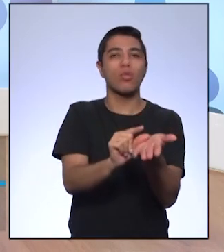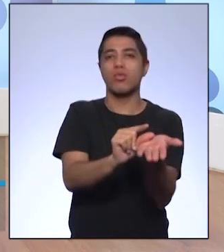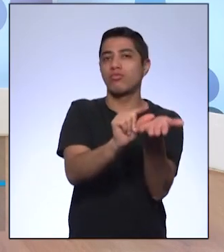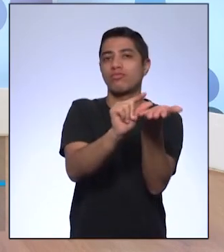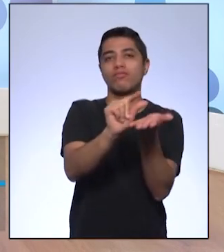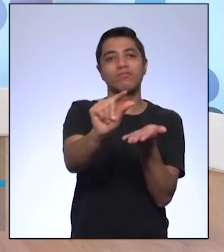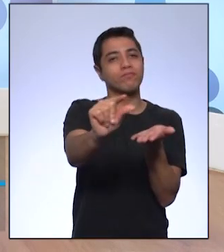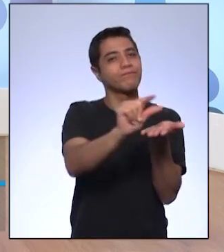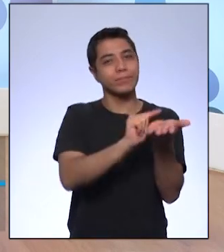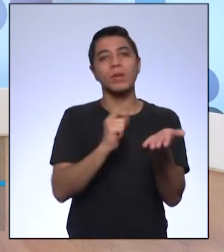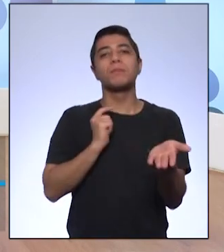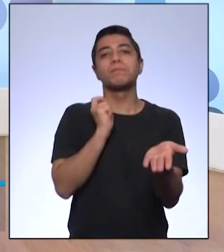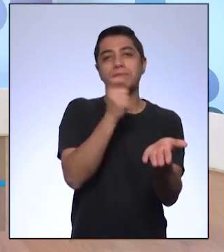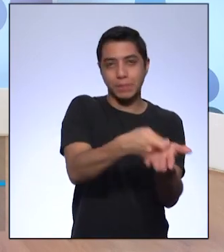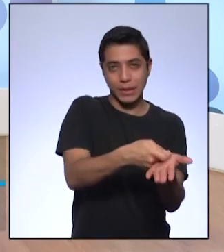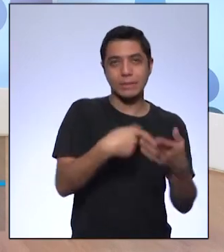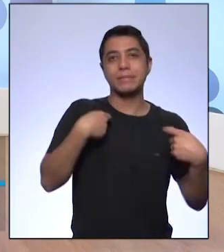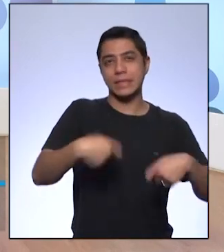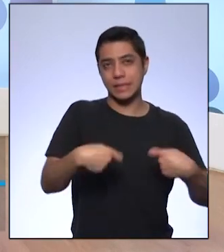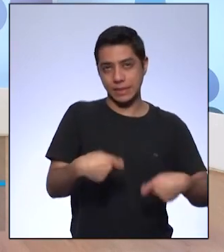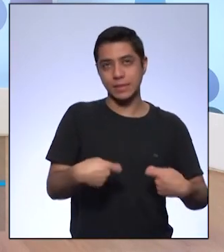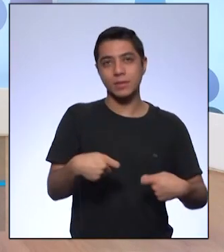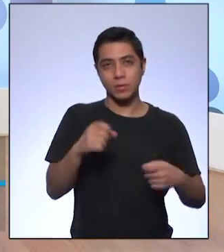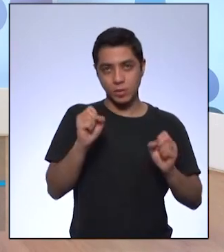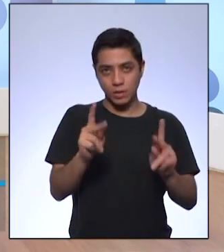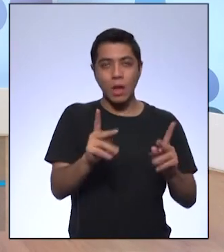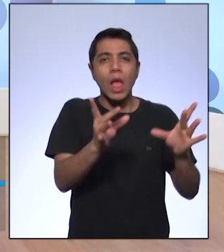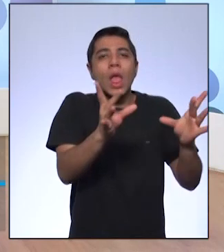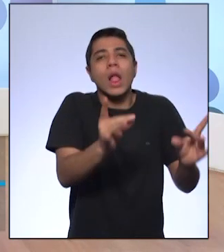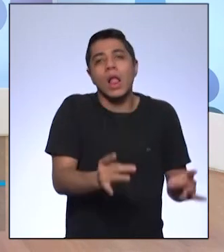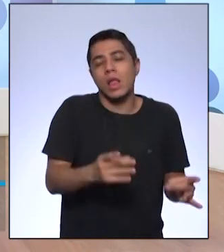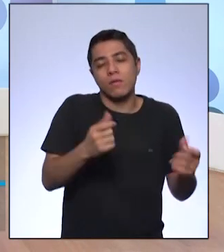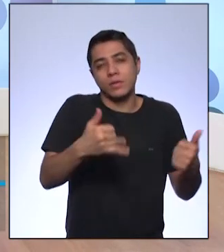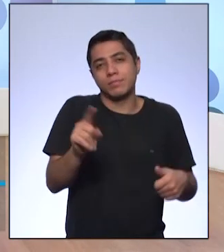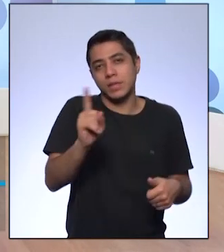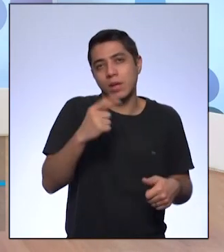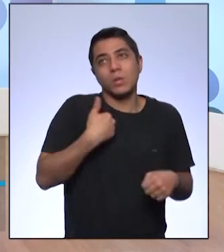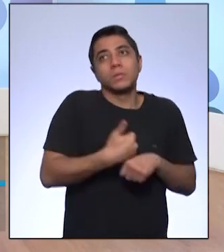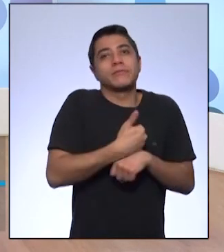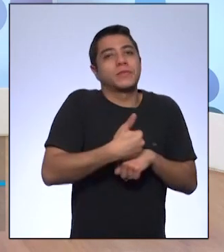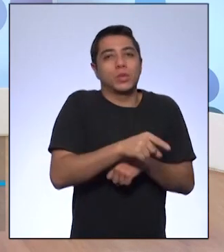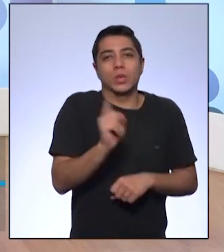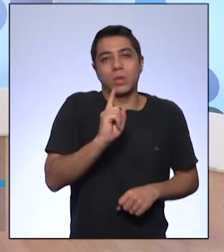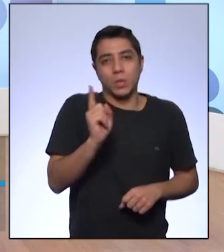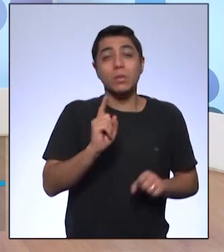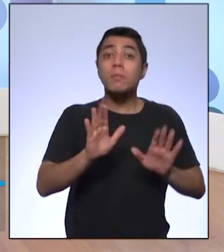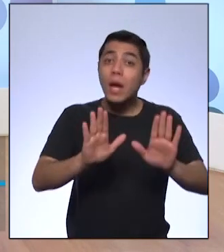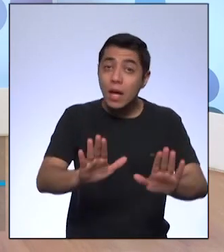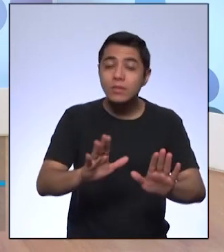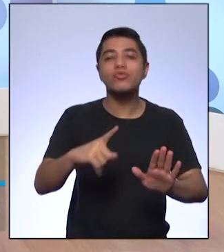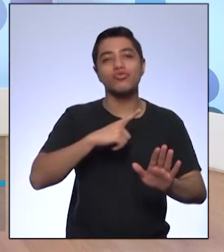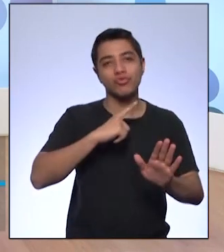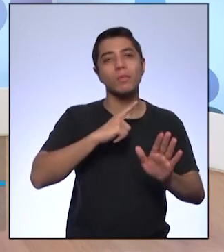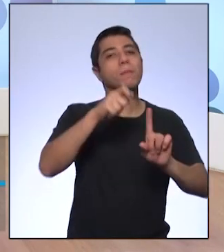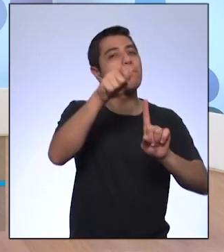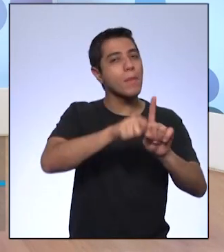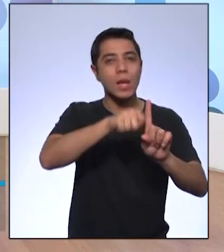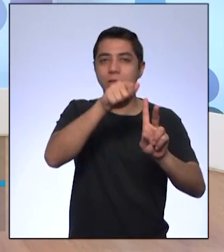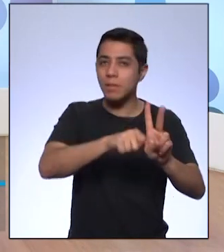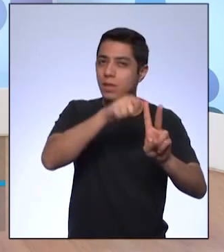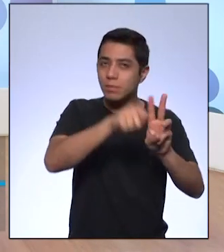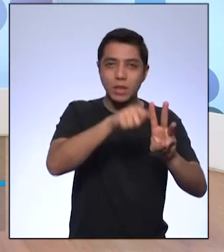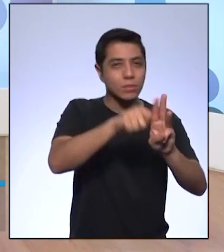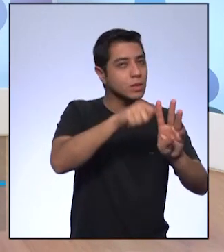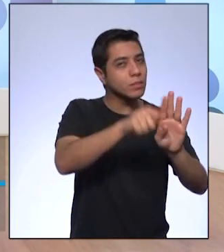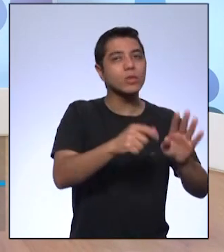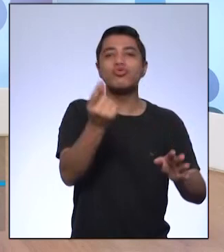despesas, enfim, tá? Não vou entrar no mérito da questão, porque eu não sou especialista nisso também. Mas existe um custo fixo, tá? Que se paga em função disso